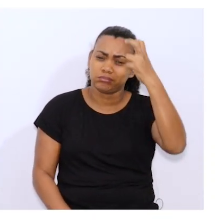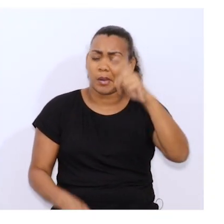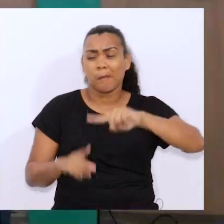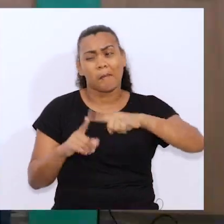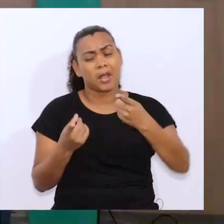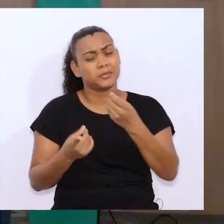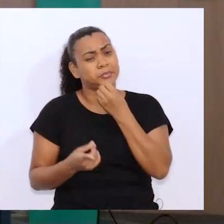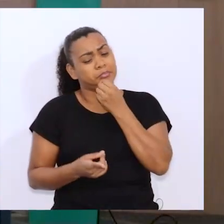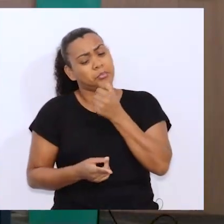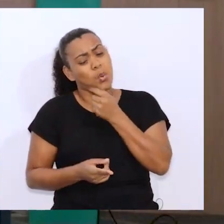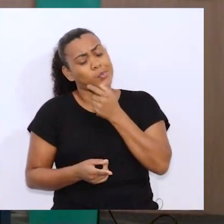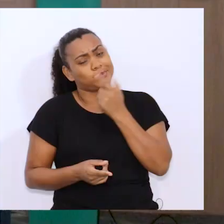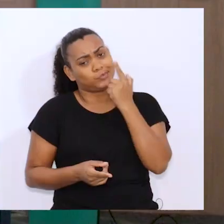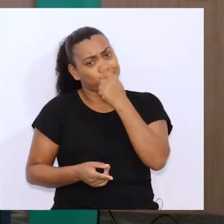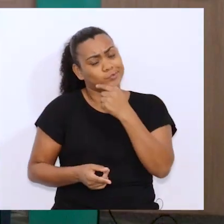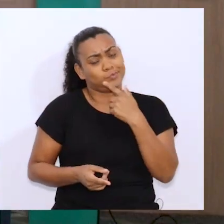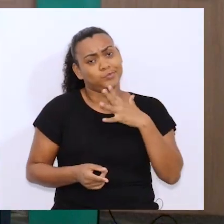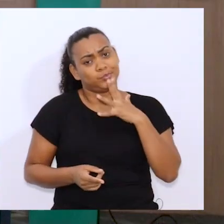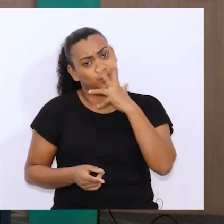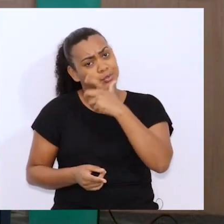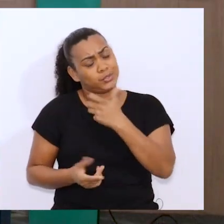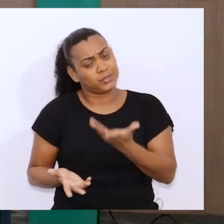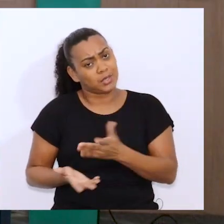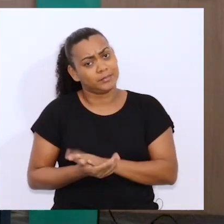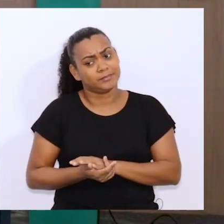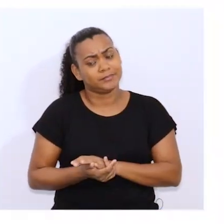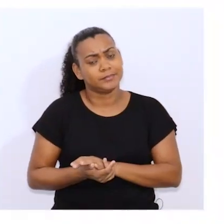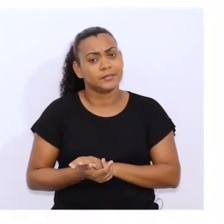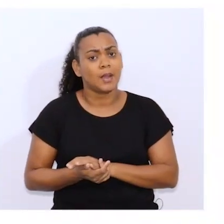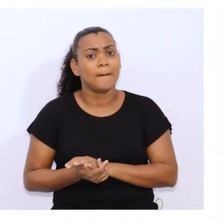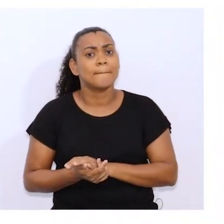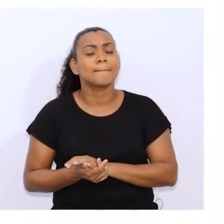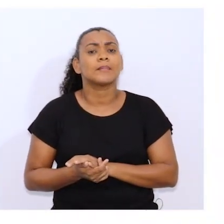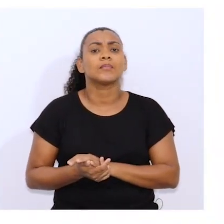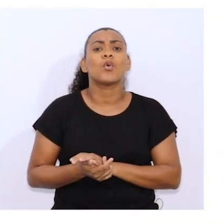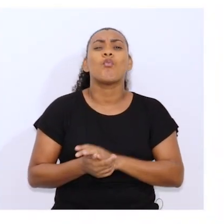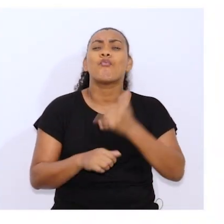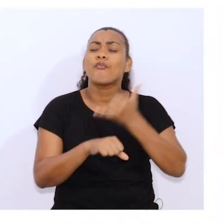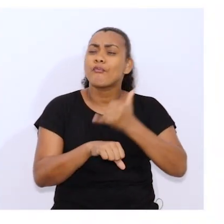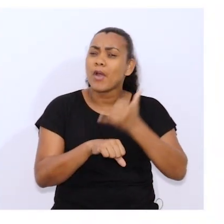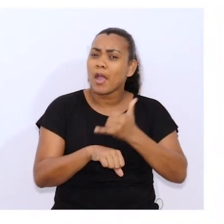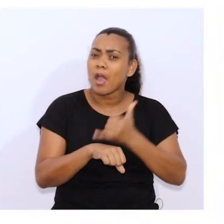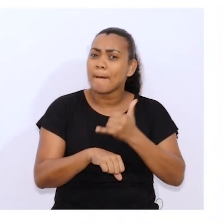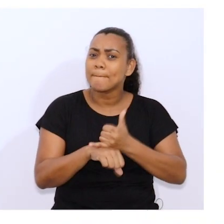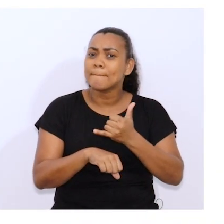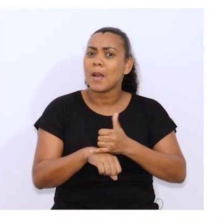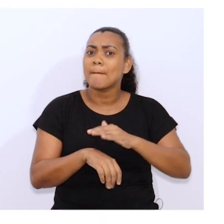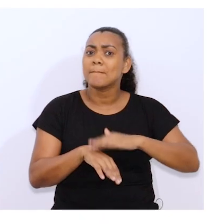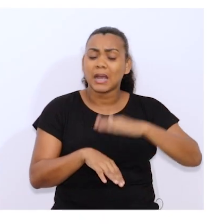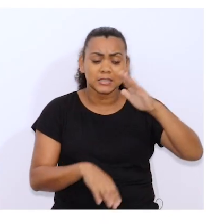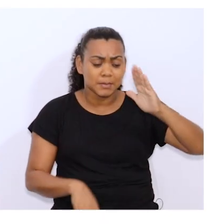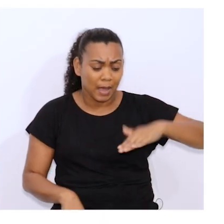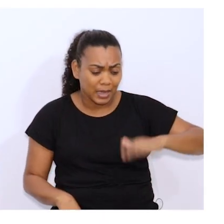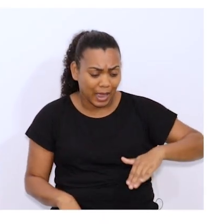simpática. Porém, né, ela é pouco simpática. O ferro é mais barato